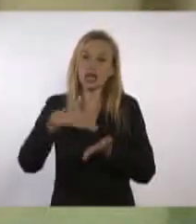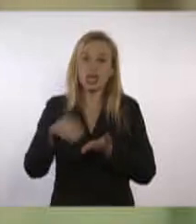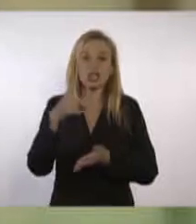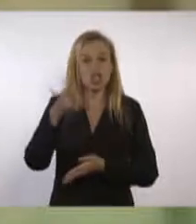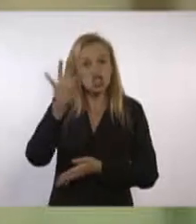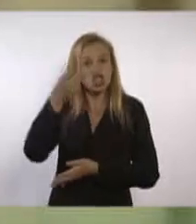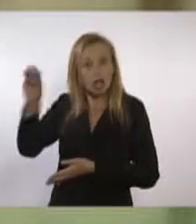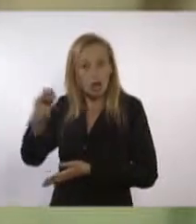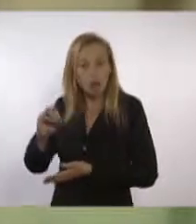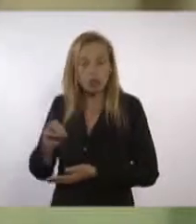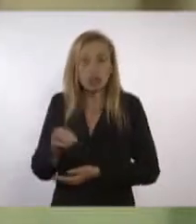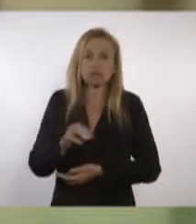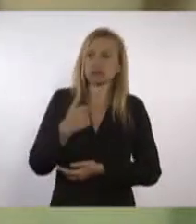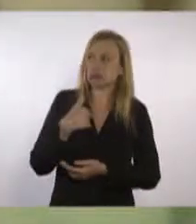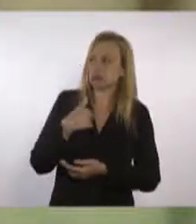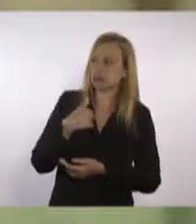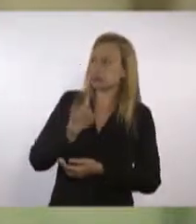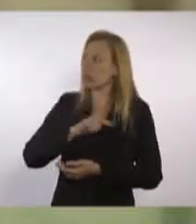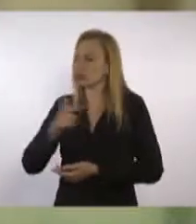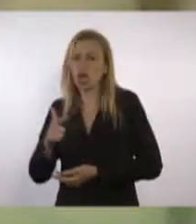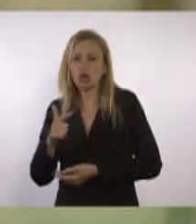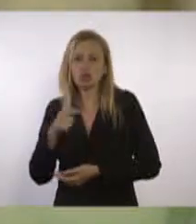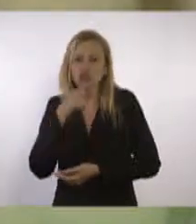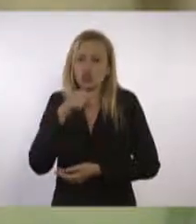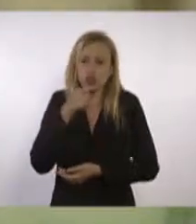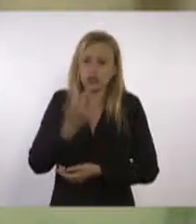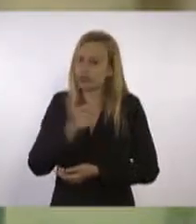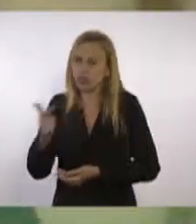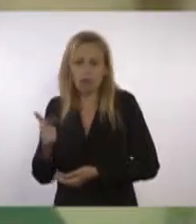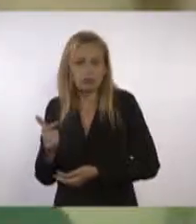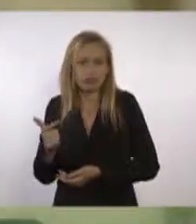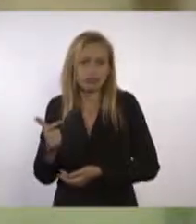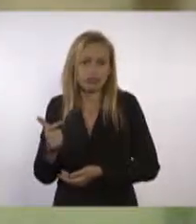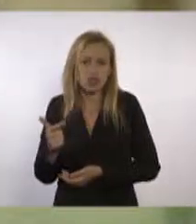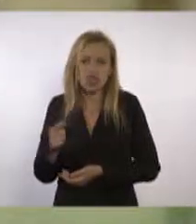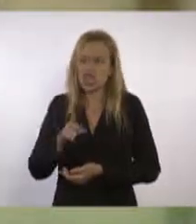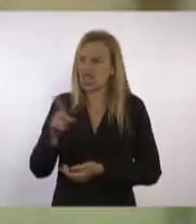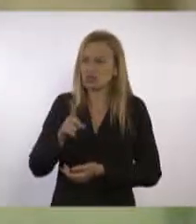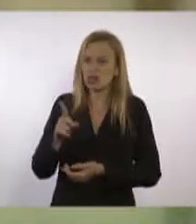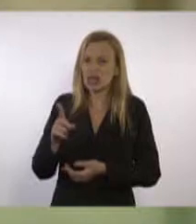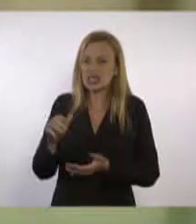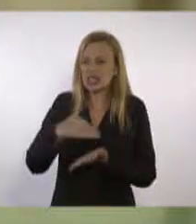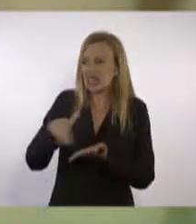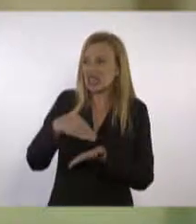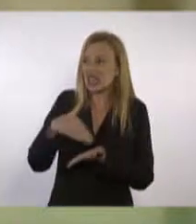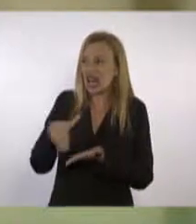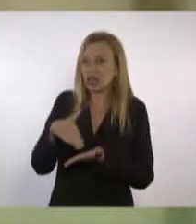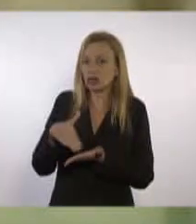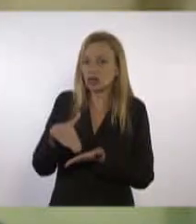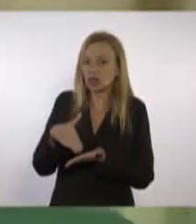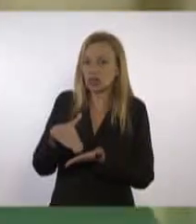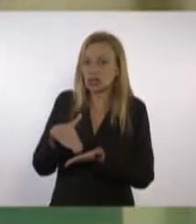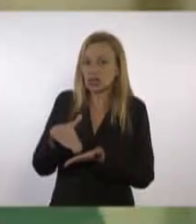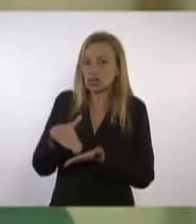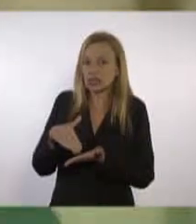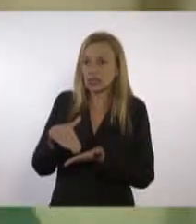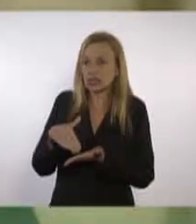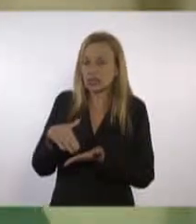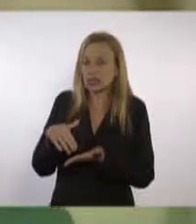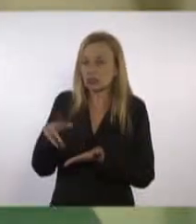eu não tenho a menor dúvida. Ele não é um secretário de uma secretaria sem nome, ele